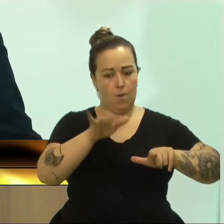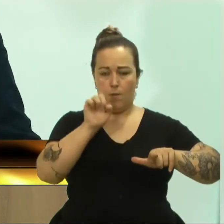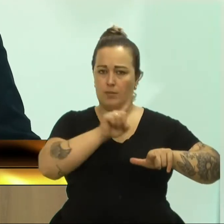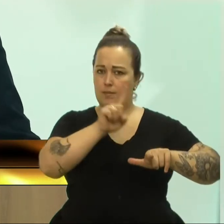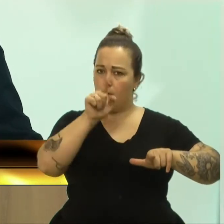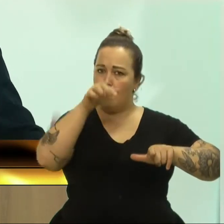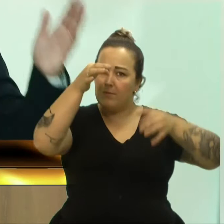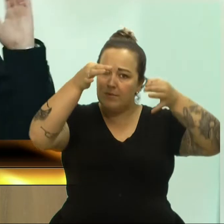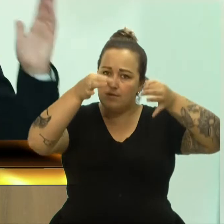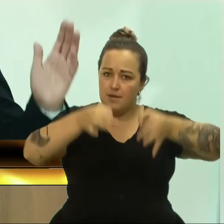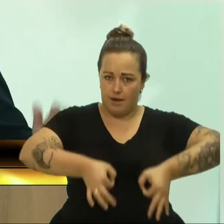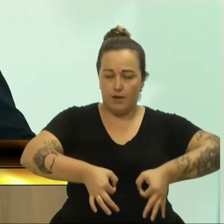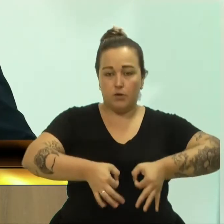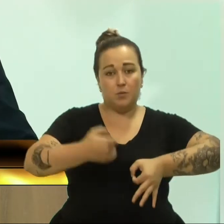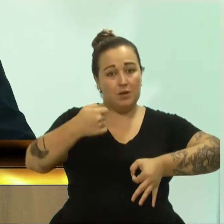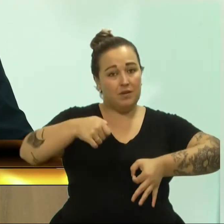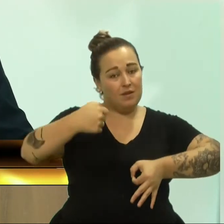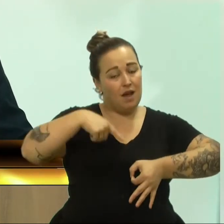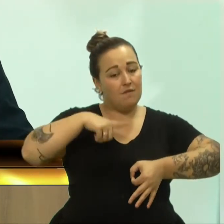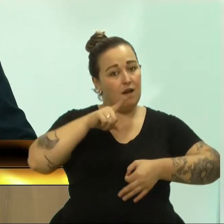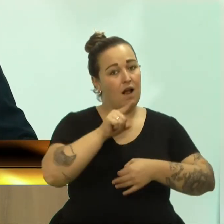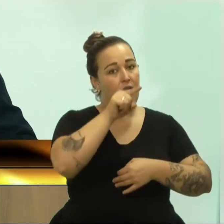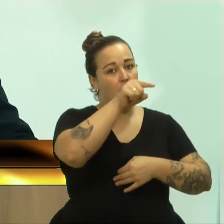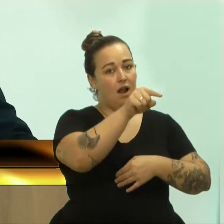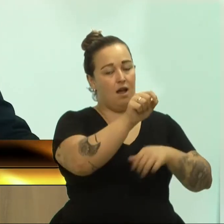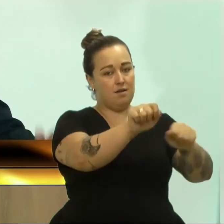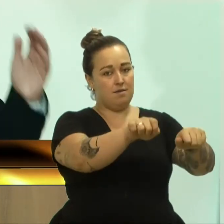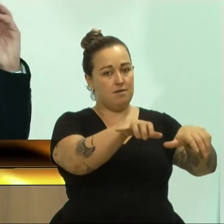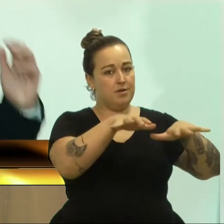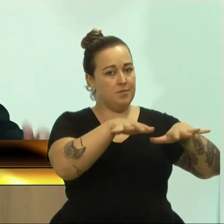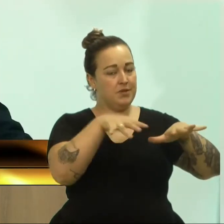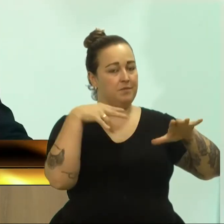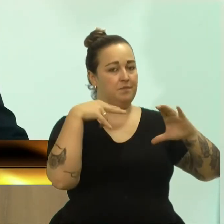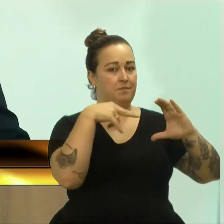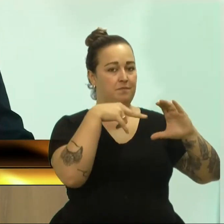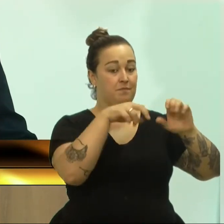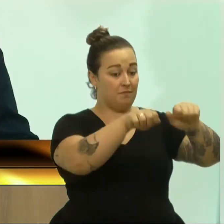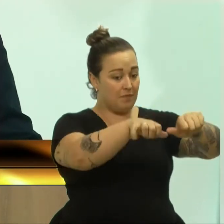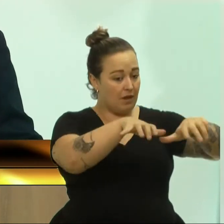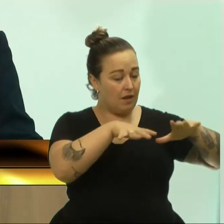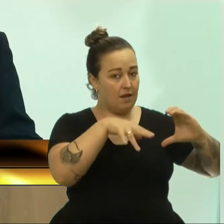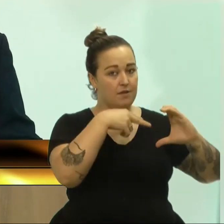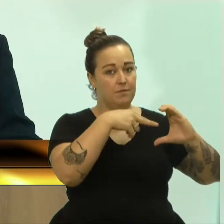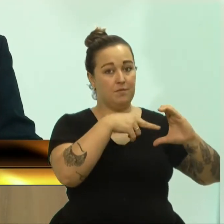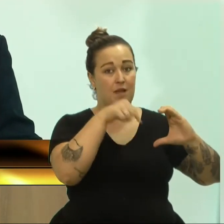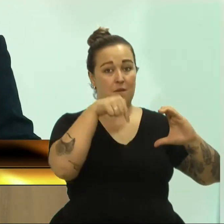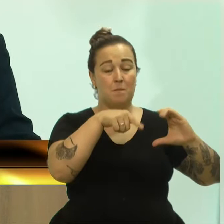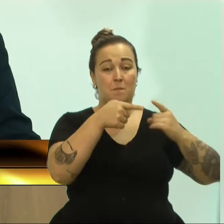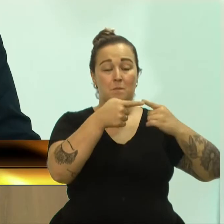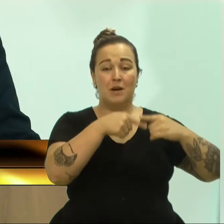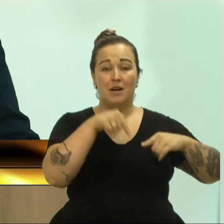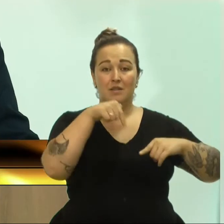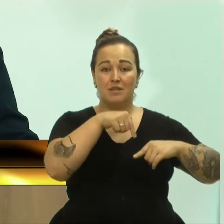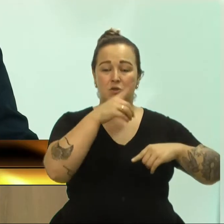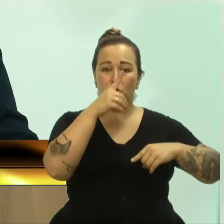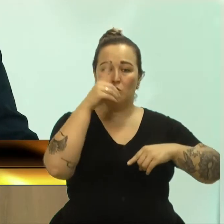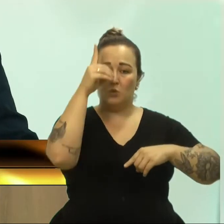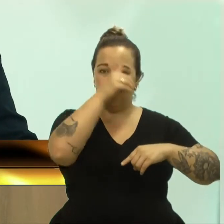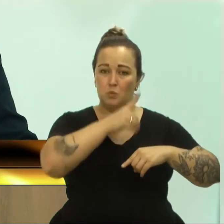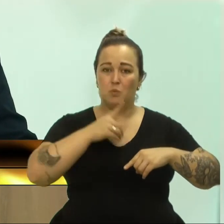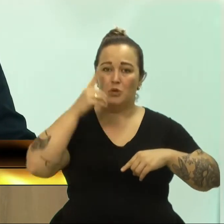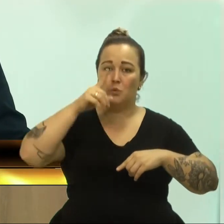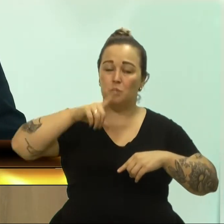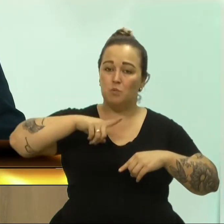este evento, seria o plenário da Câmara de Vereadores. Infelizmente, nesse domingo nós tivemos um problema